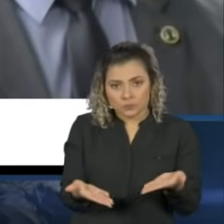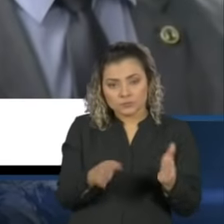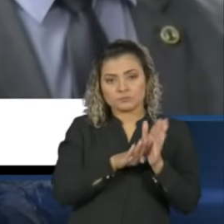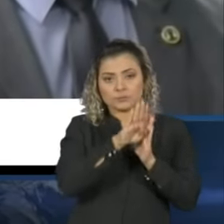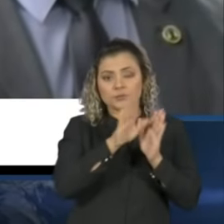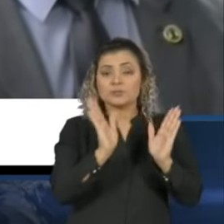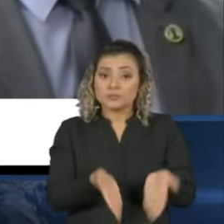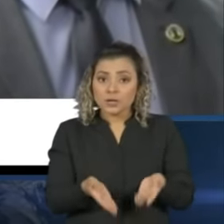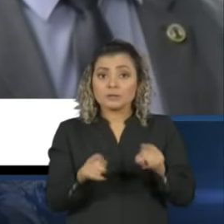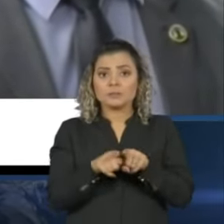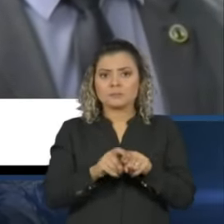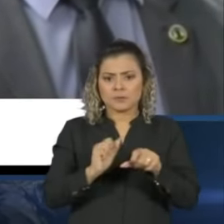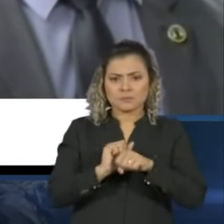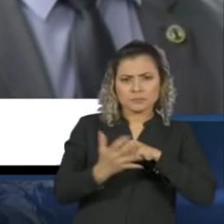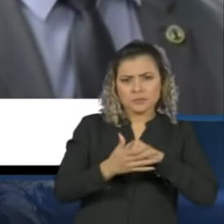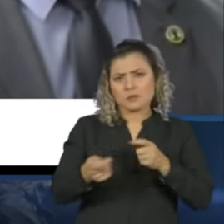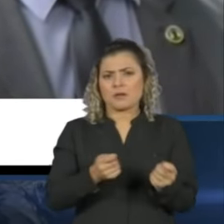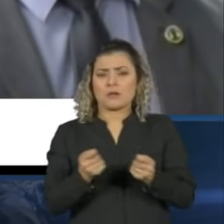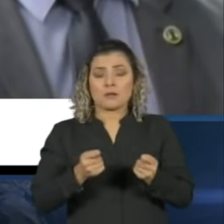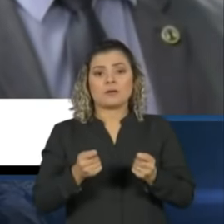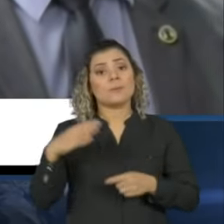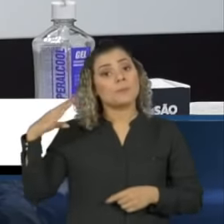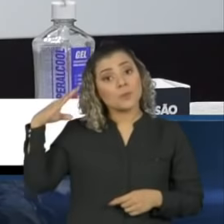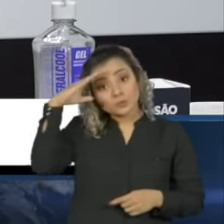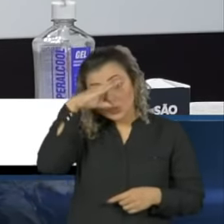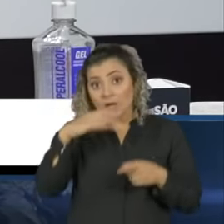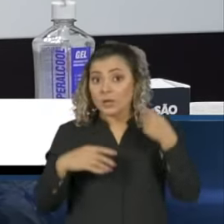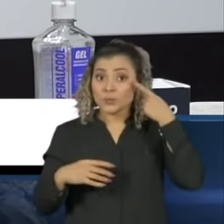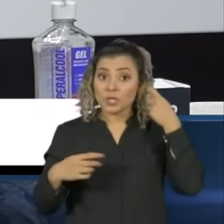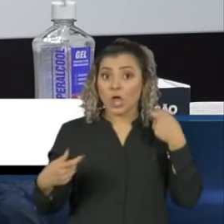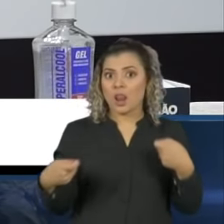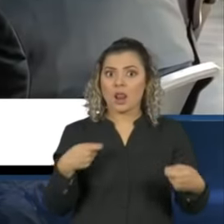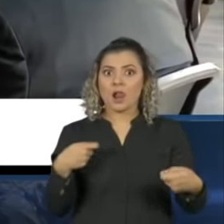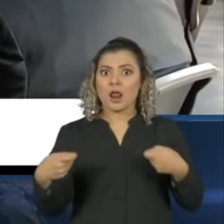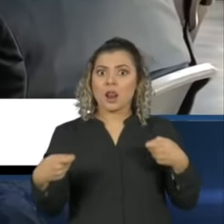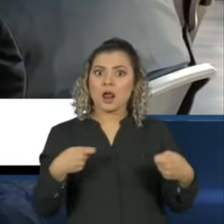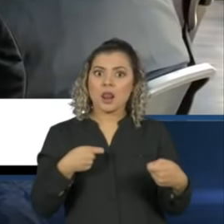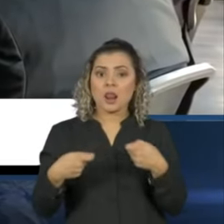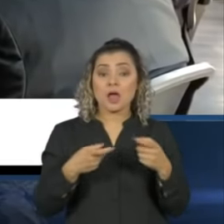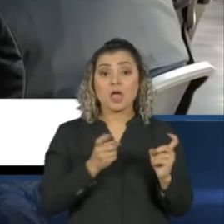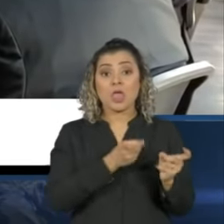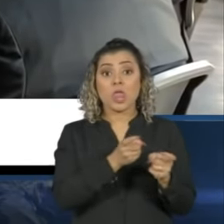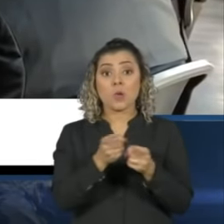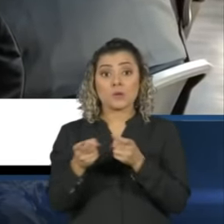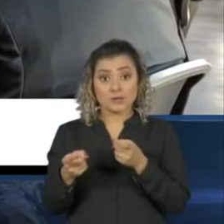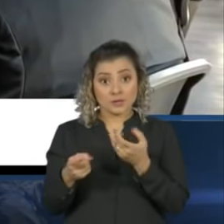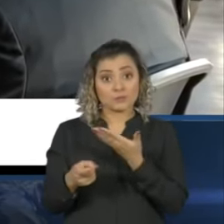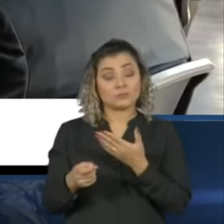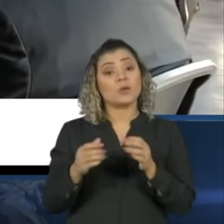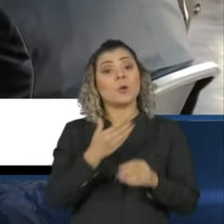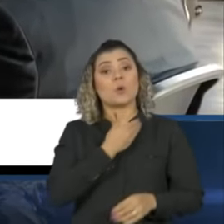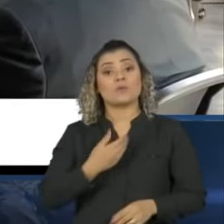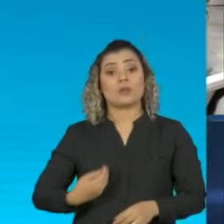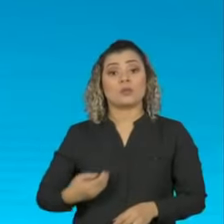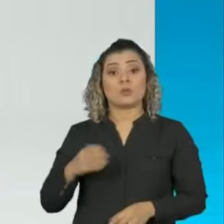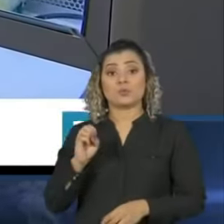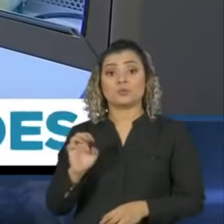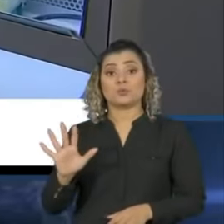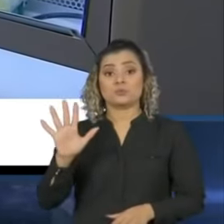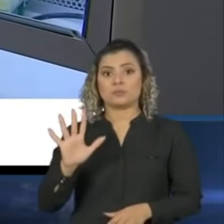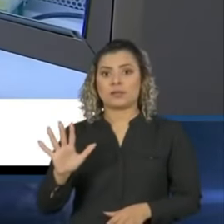do Covid-19 gera bate-boca entre Jair Bolsonaro e João Dória durante reunião do presidente com governadores do Sudeste.